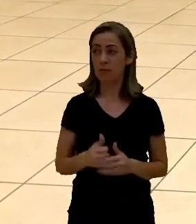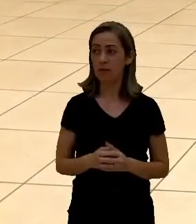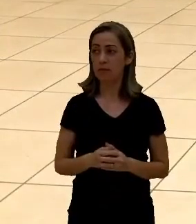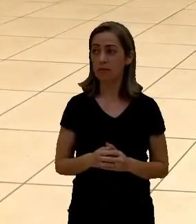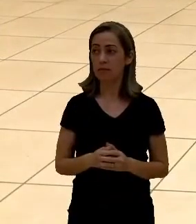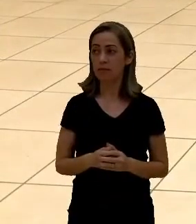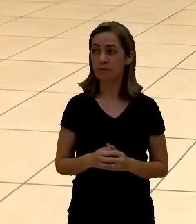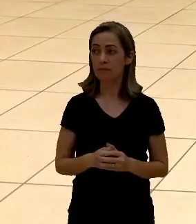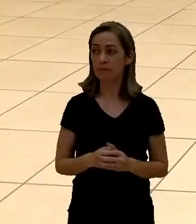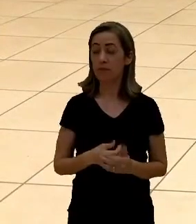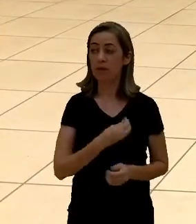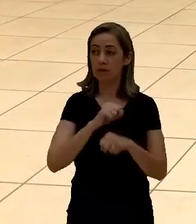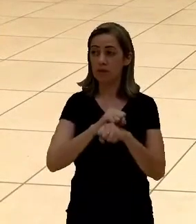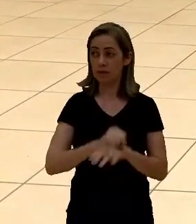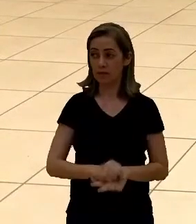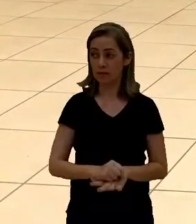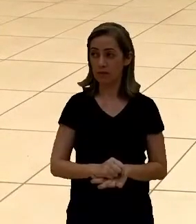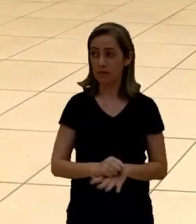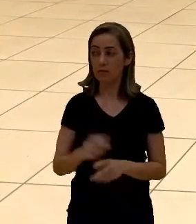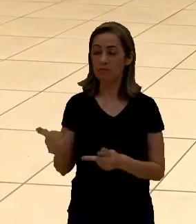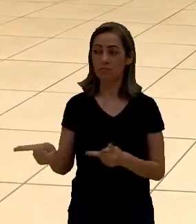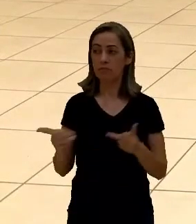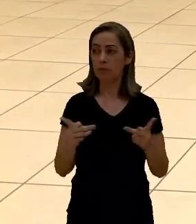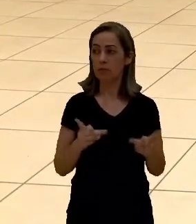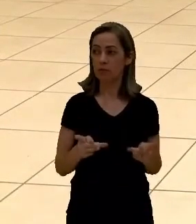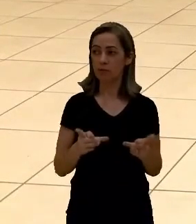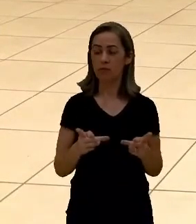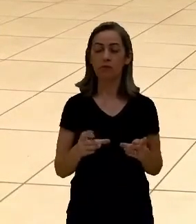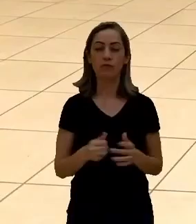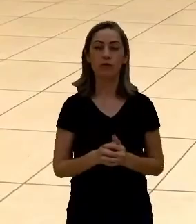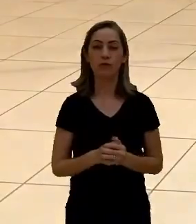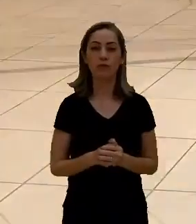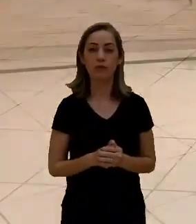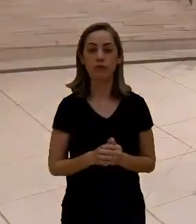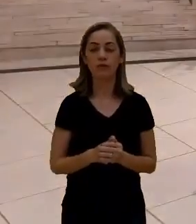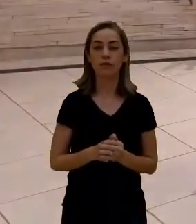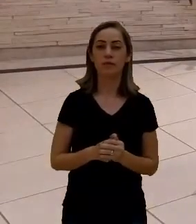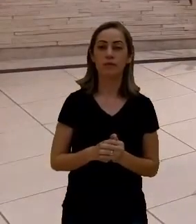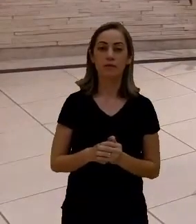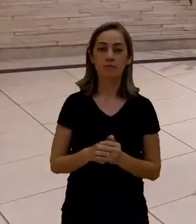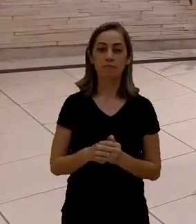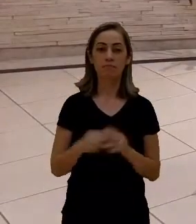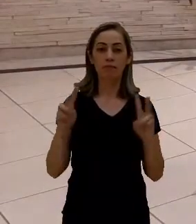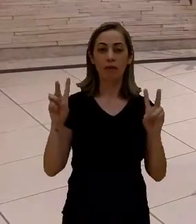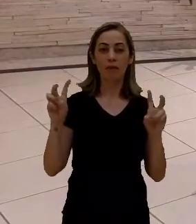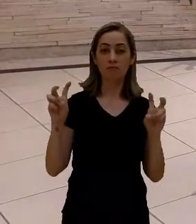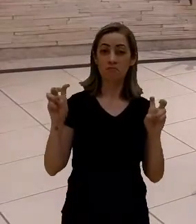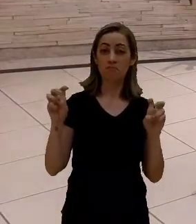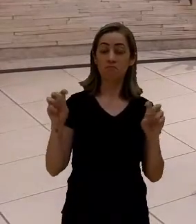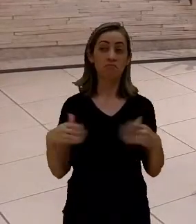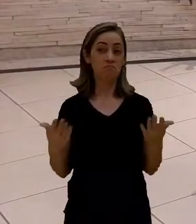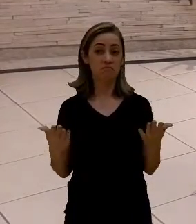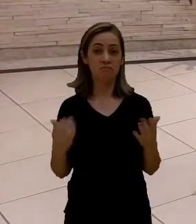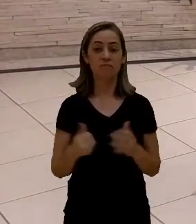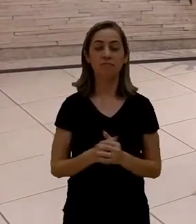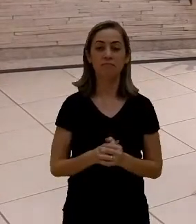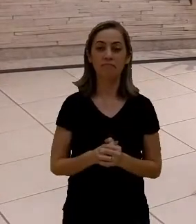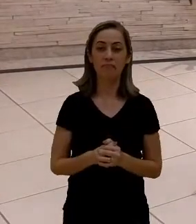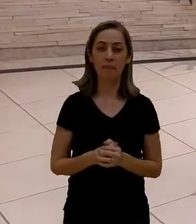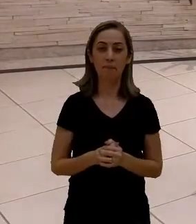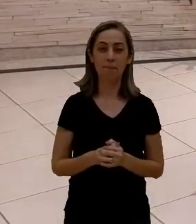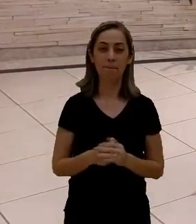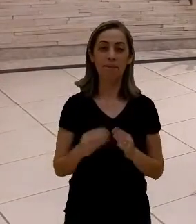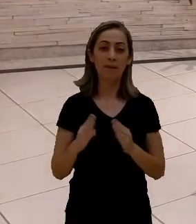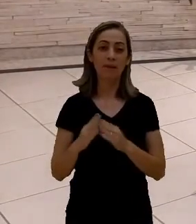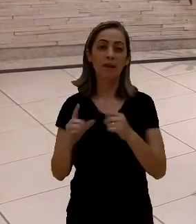Arquidiocese isso também é um convite eh entre aspas aleatório digamos assim bota um na Arquidiocese bota um na igreja